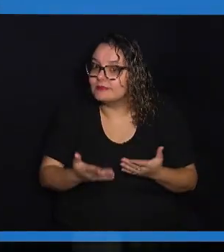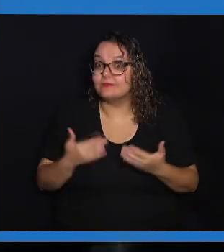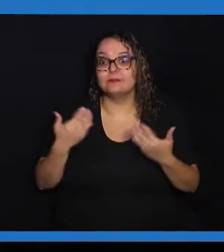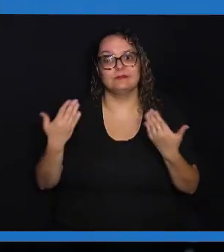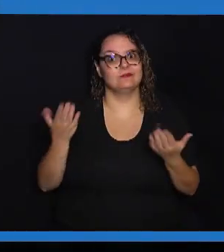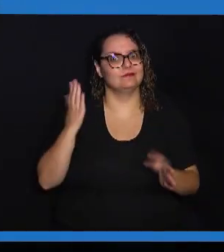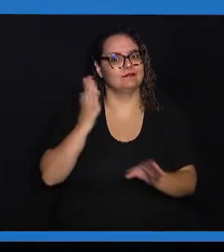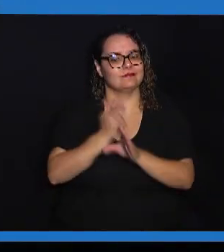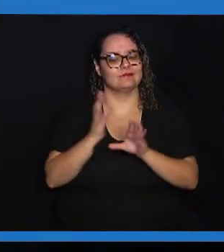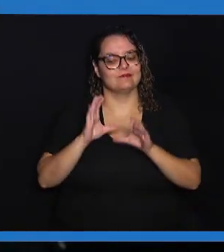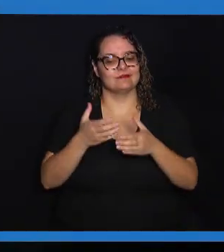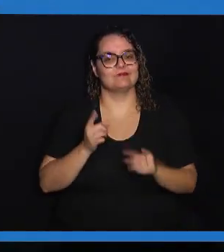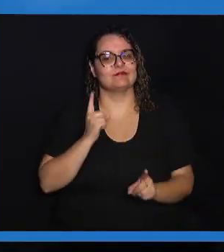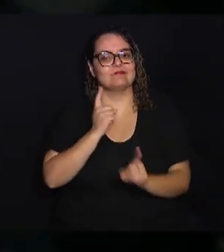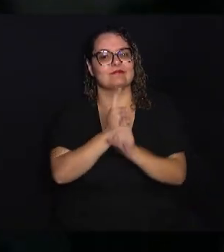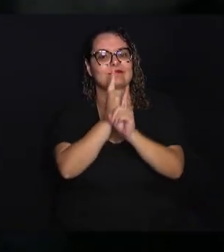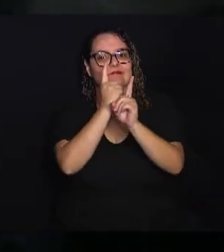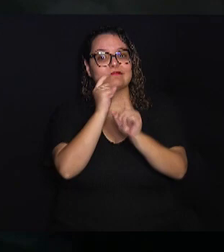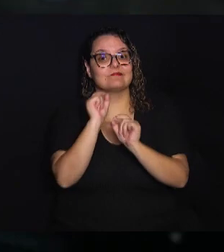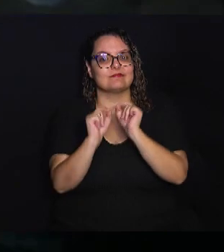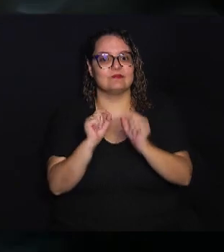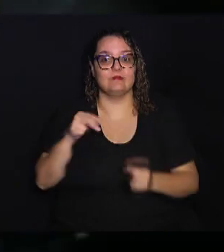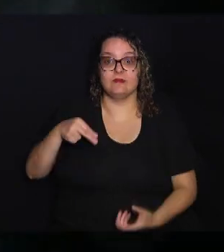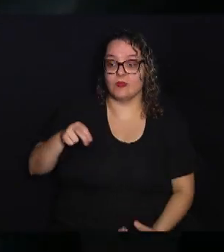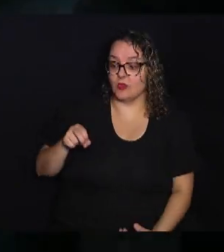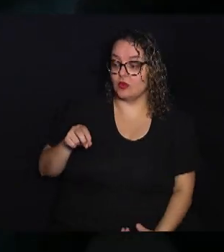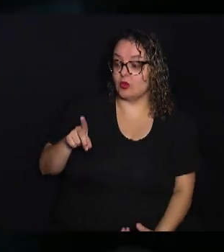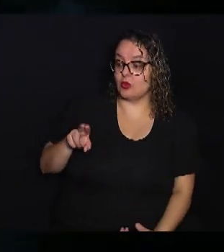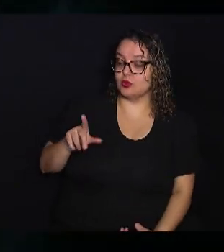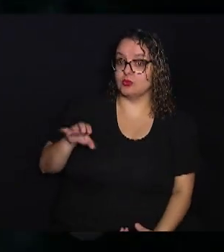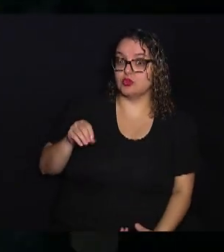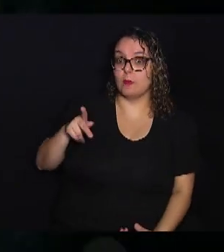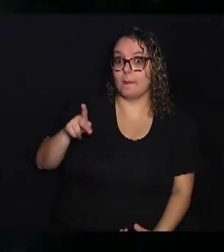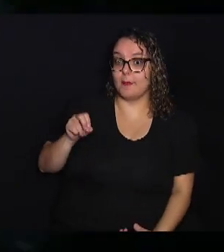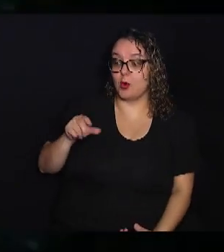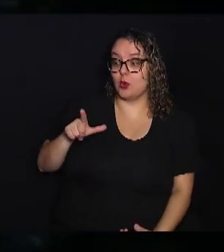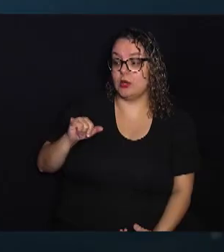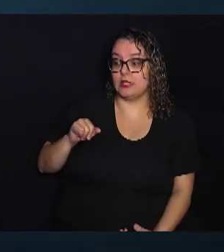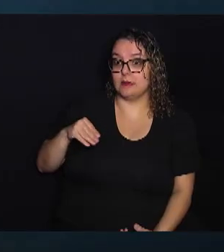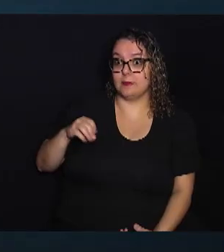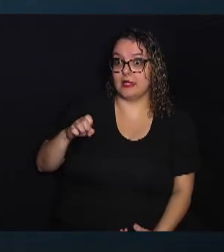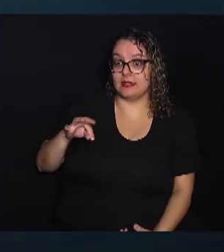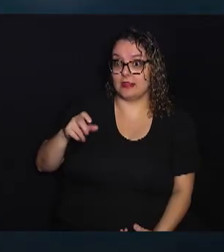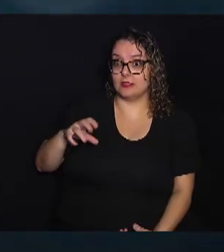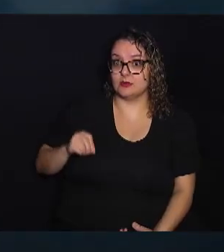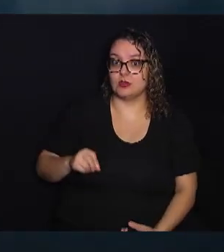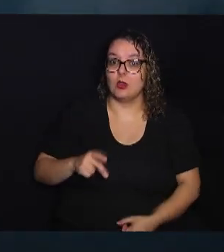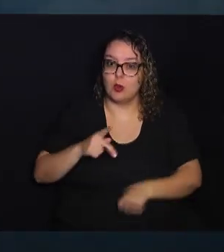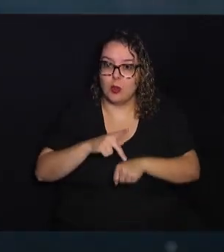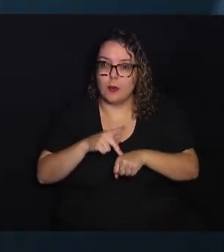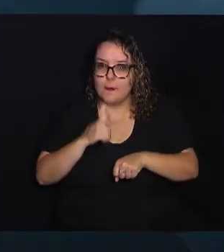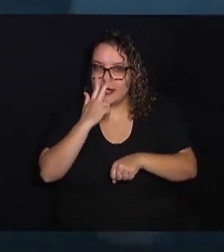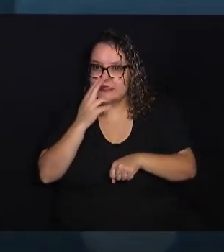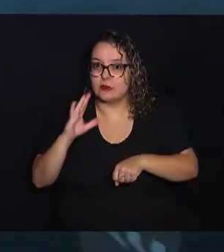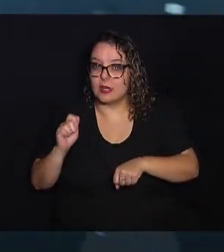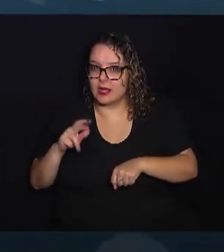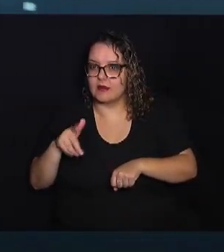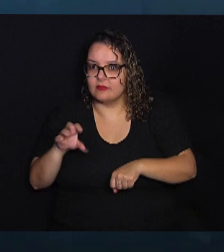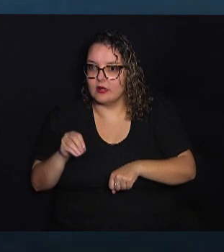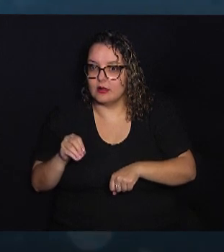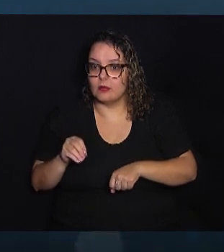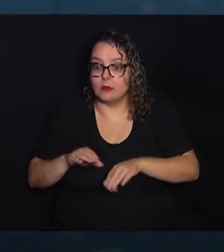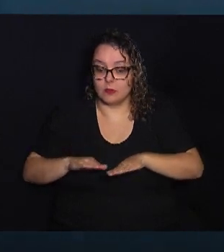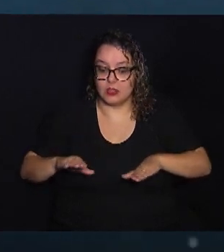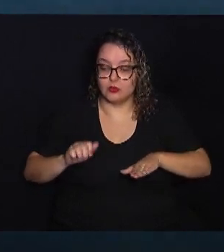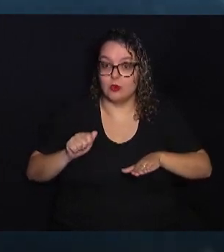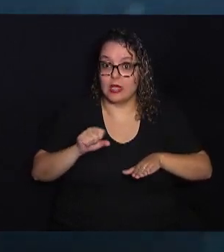o caso mais a fundo. Foi então que o grupo identificou que nódulos polimetálicos, que são rochas minerais semelhantes